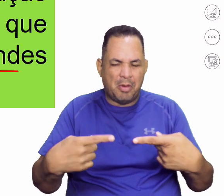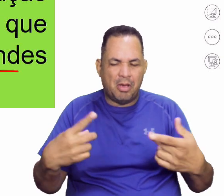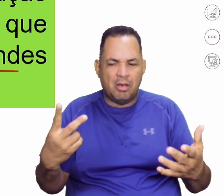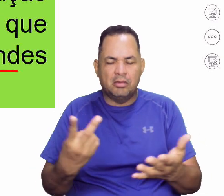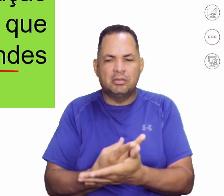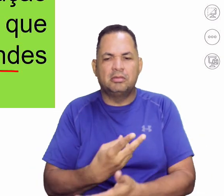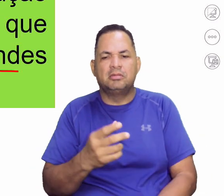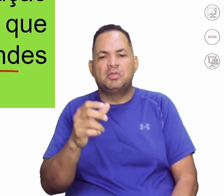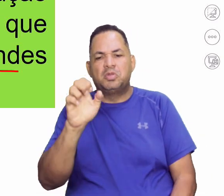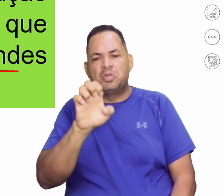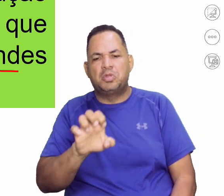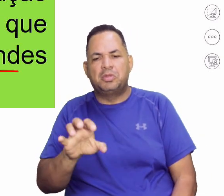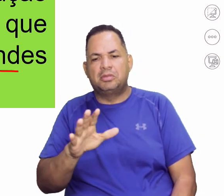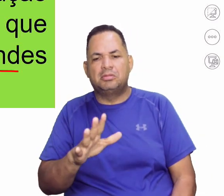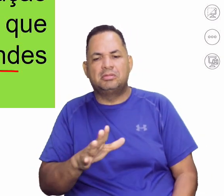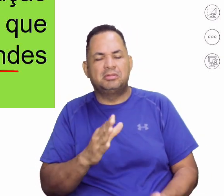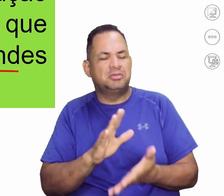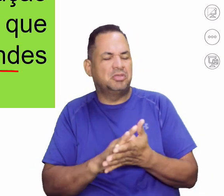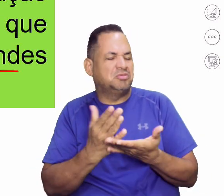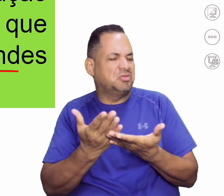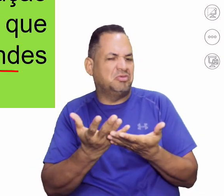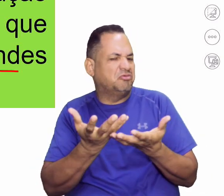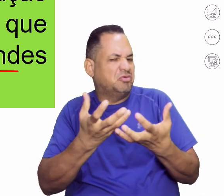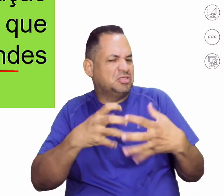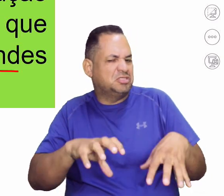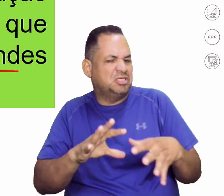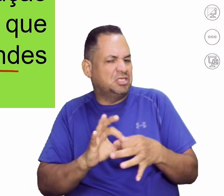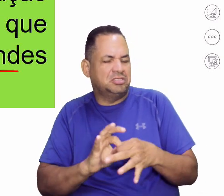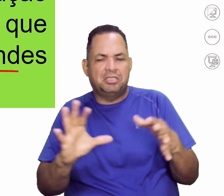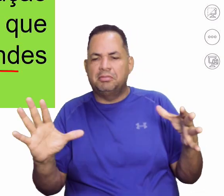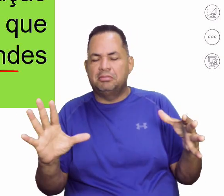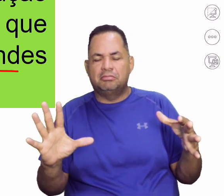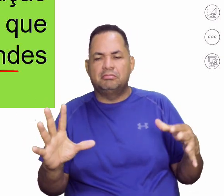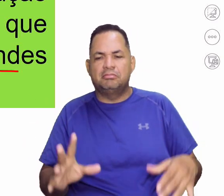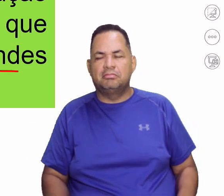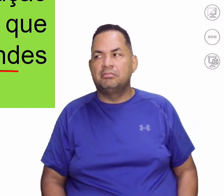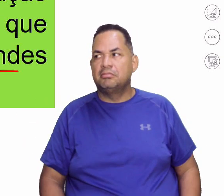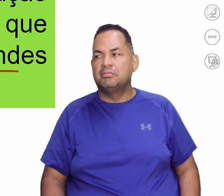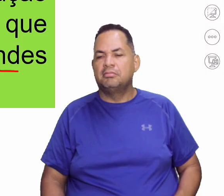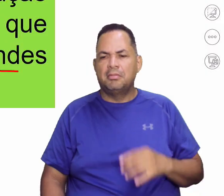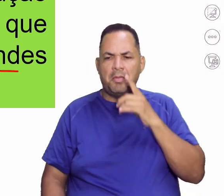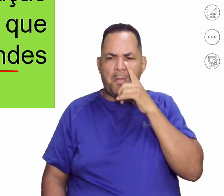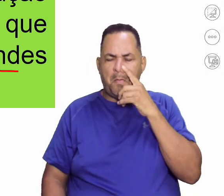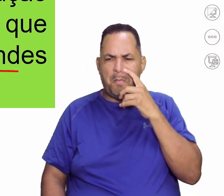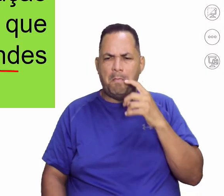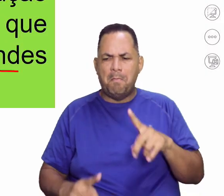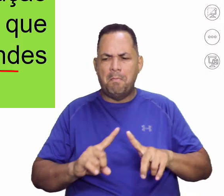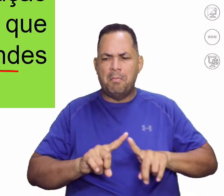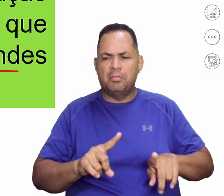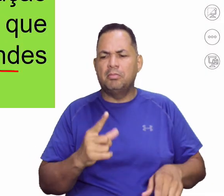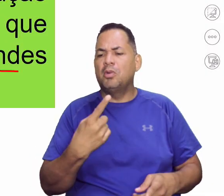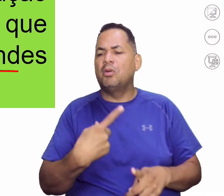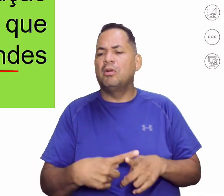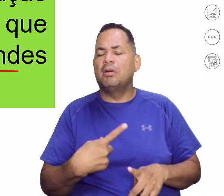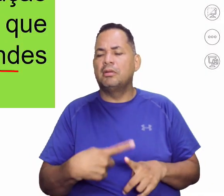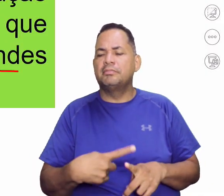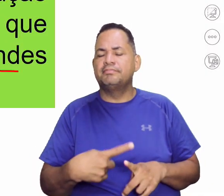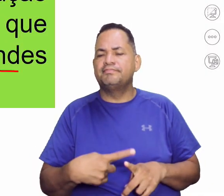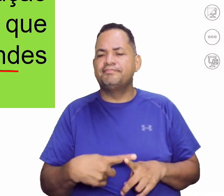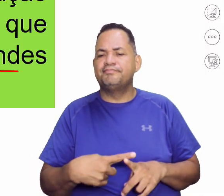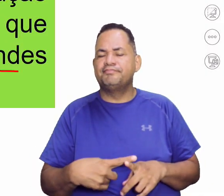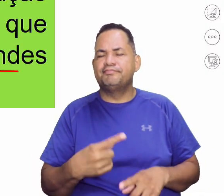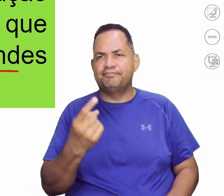os europeus eles não vão permitir essa independência. Nossa, professora, mas por quê?